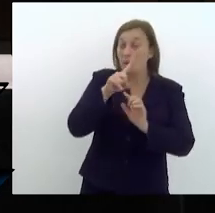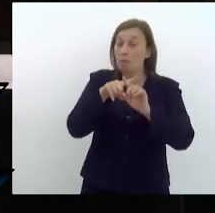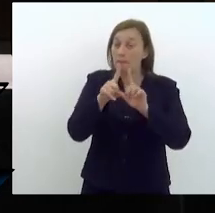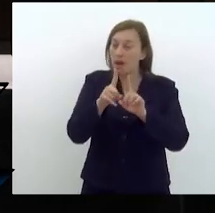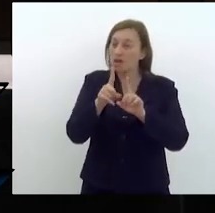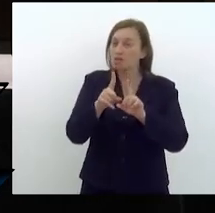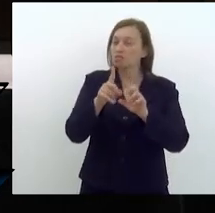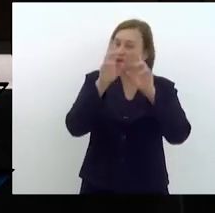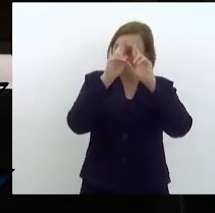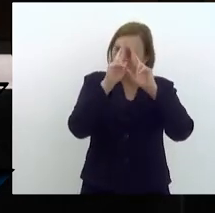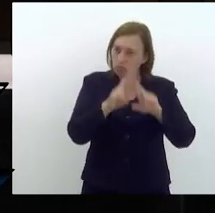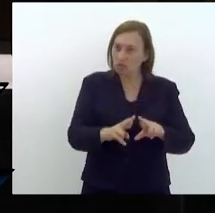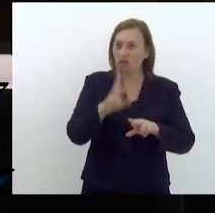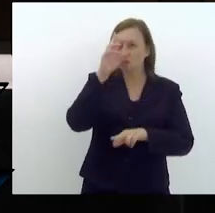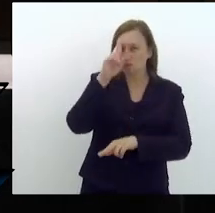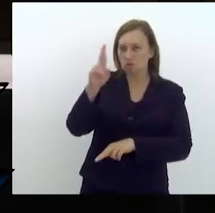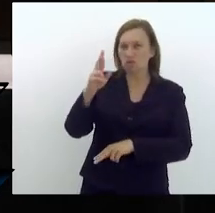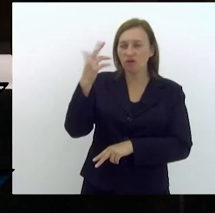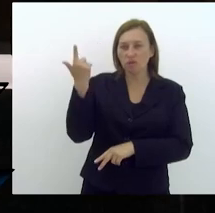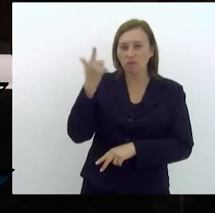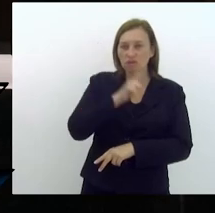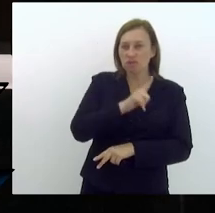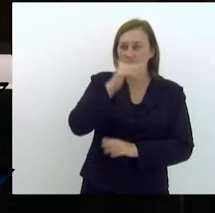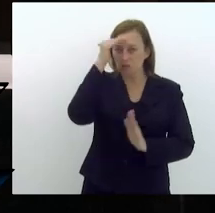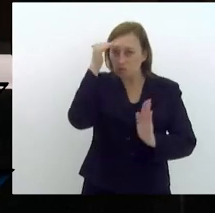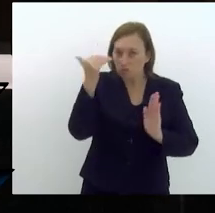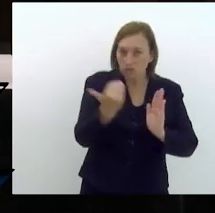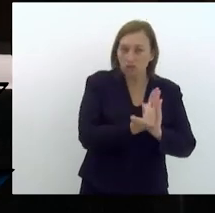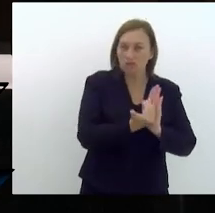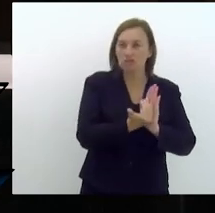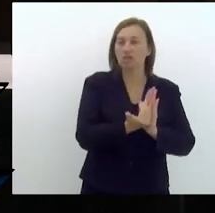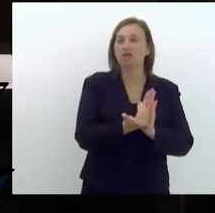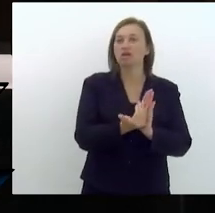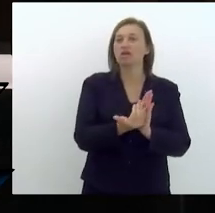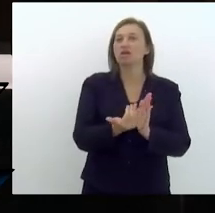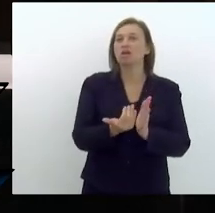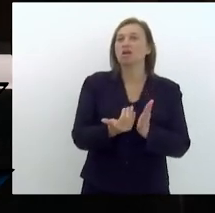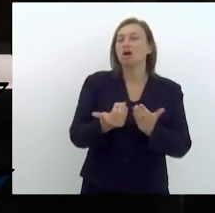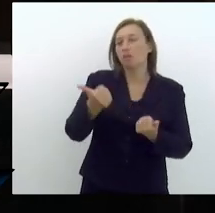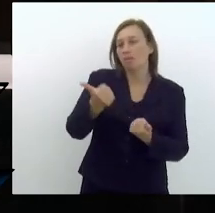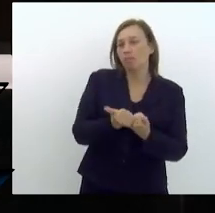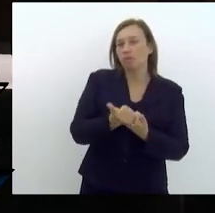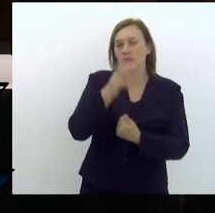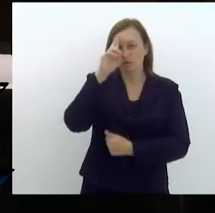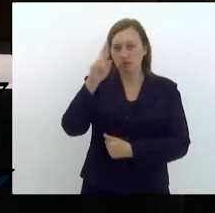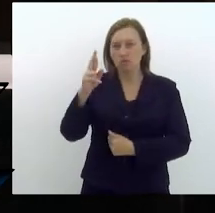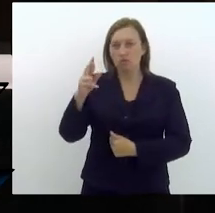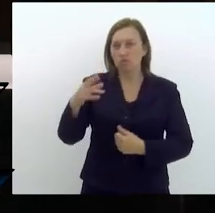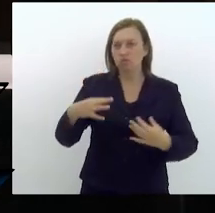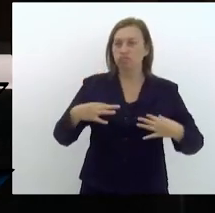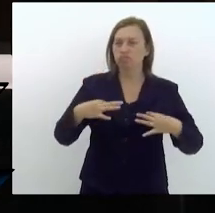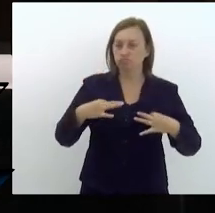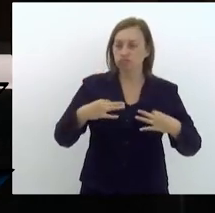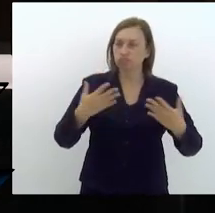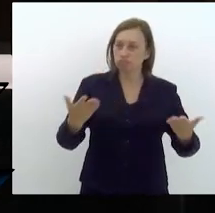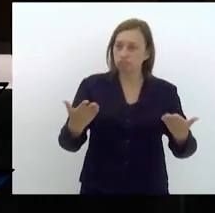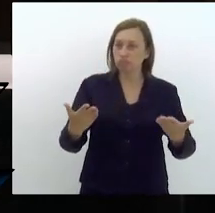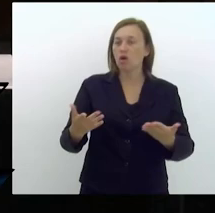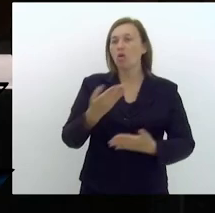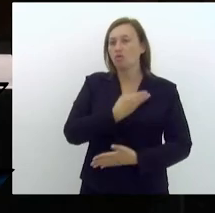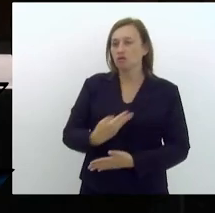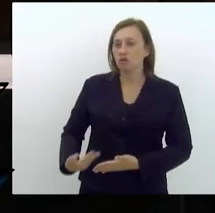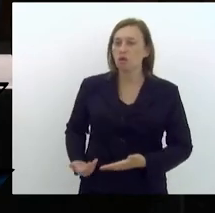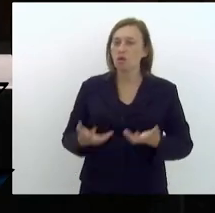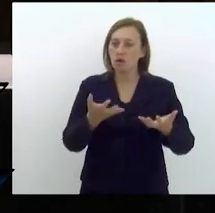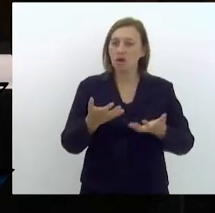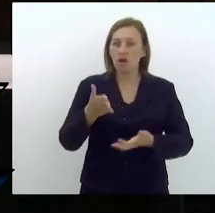responsabilidade o senhor vai conseguir cumprir seus compromissos então tá aqui meu apoio ao Senhor e falar que o senhor pode contar comigo seu Governador porque eu quero